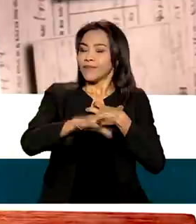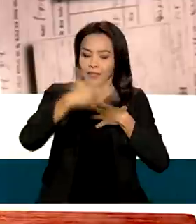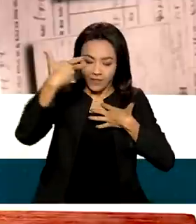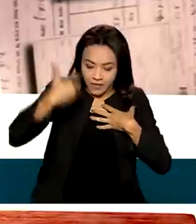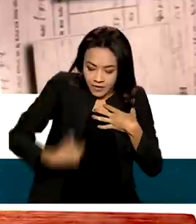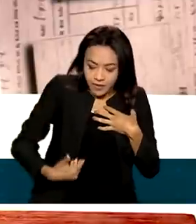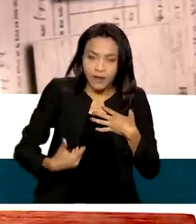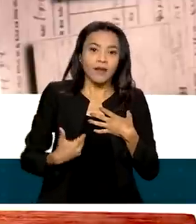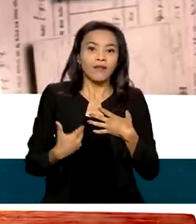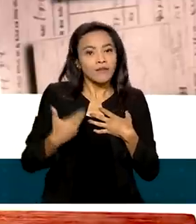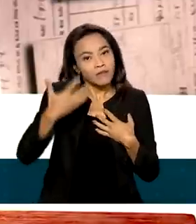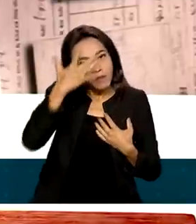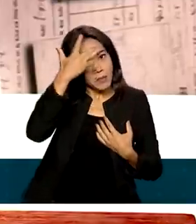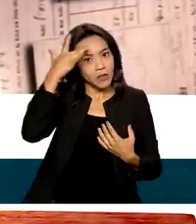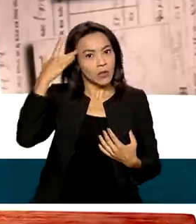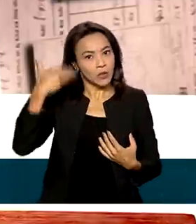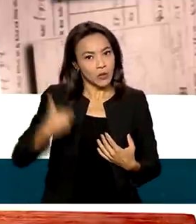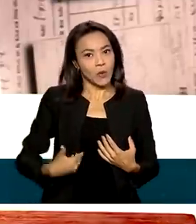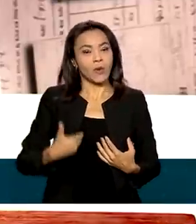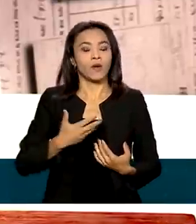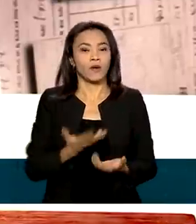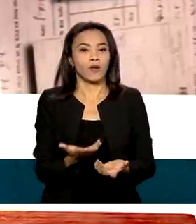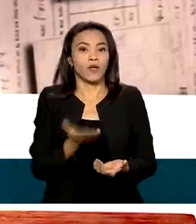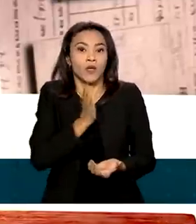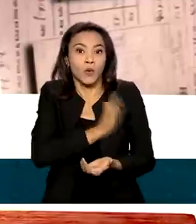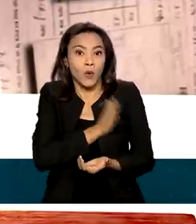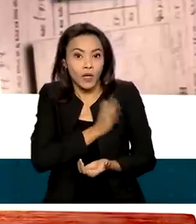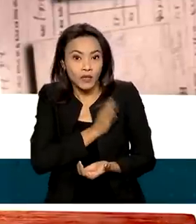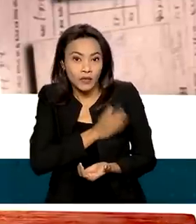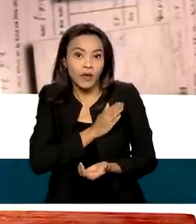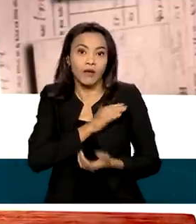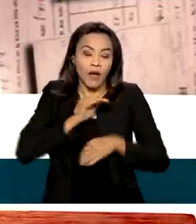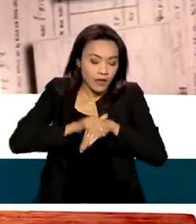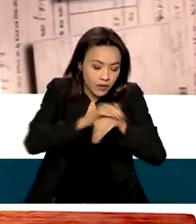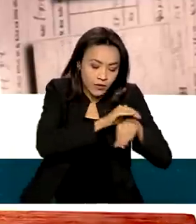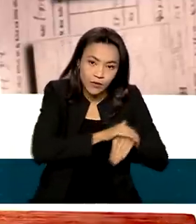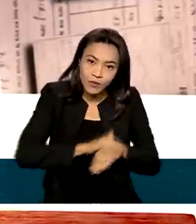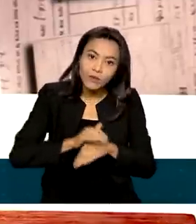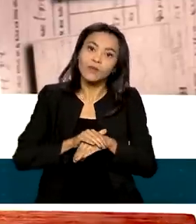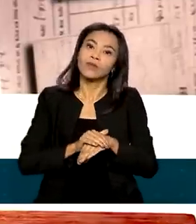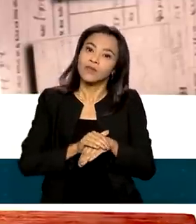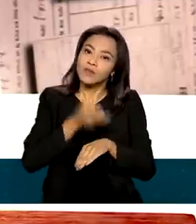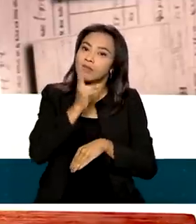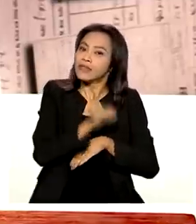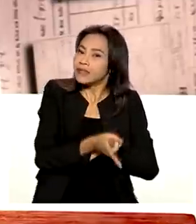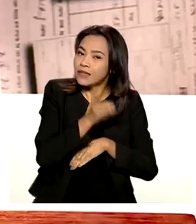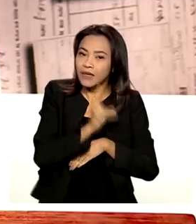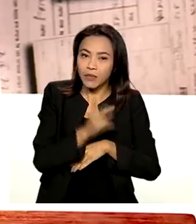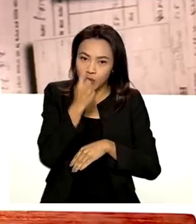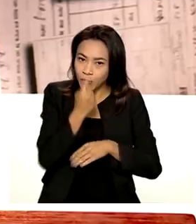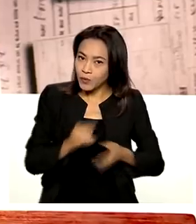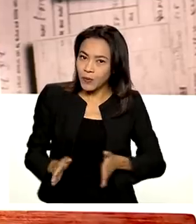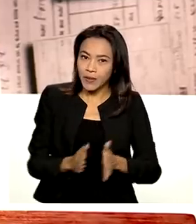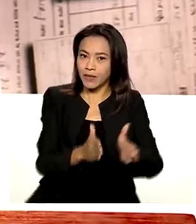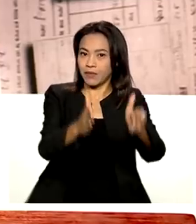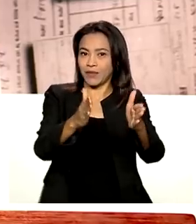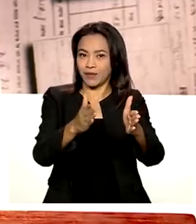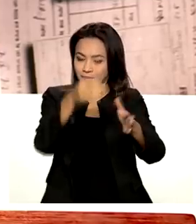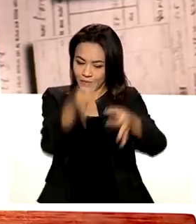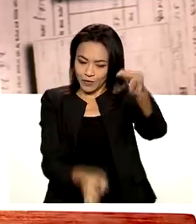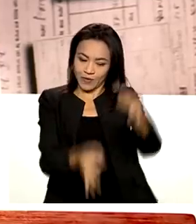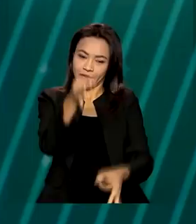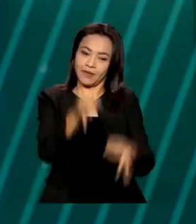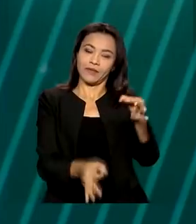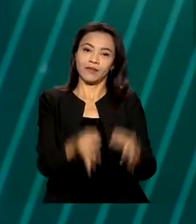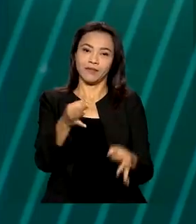de ser como uma pessoa cujo coração e cujas ações sempre estiveram num único caminho, o caminho da